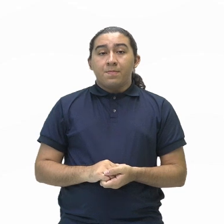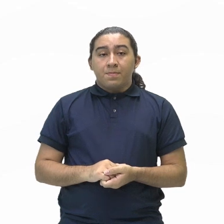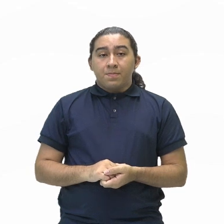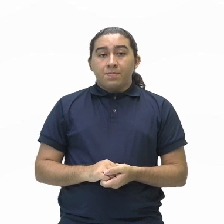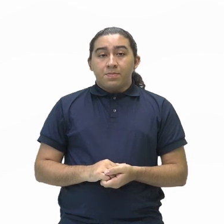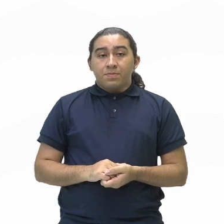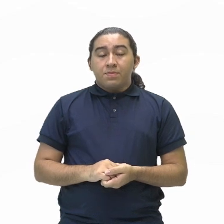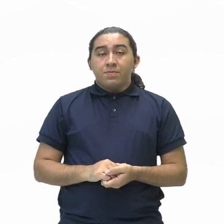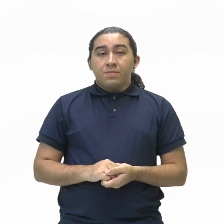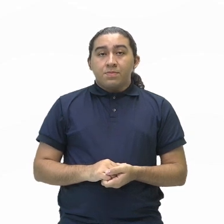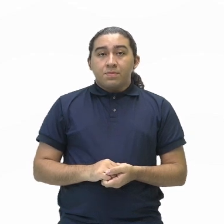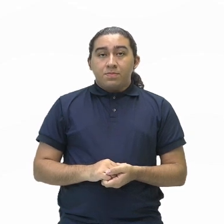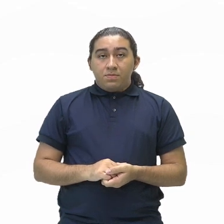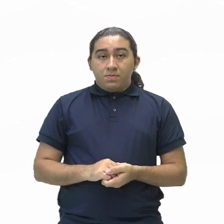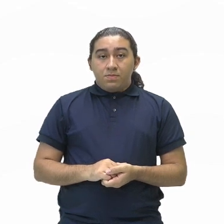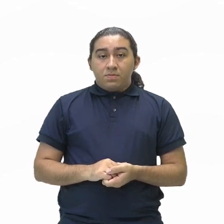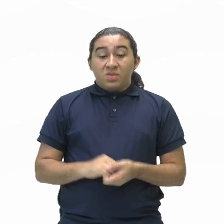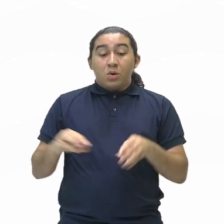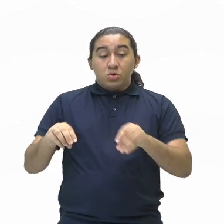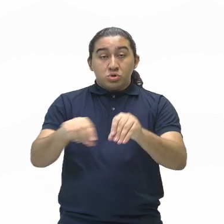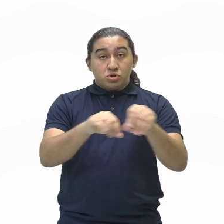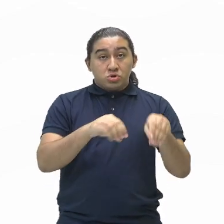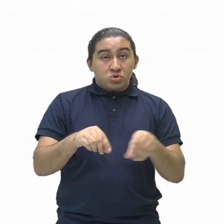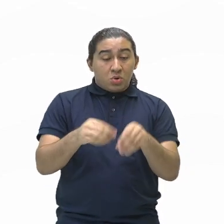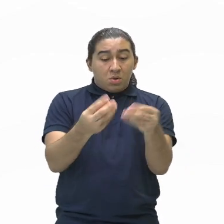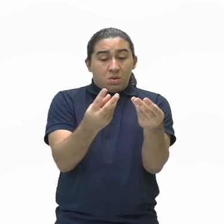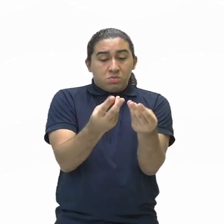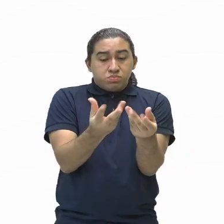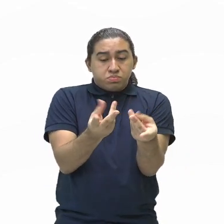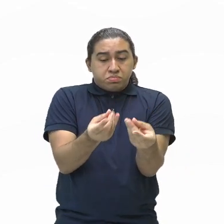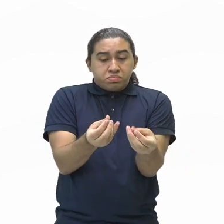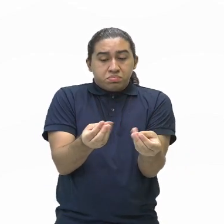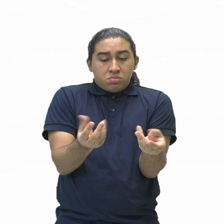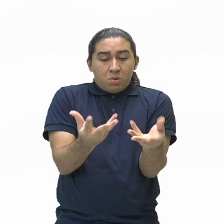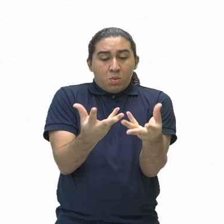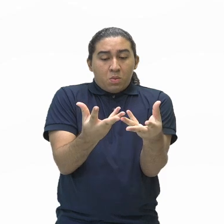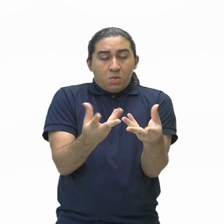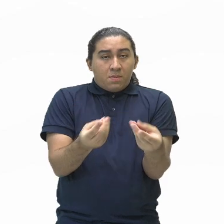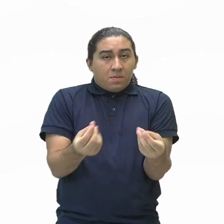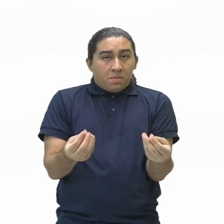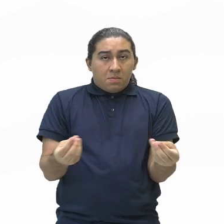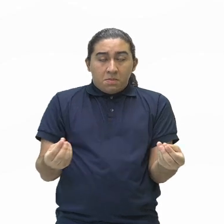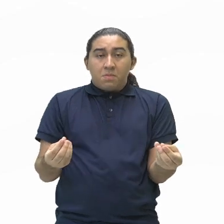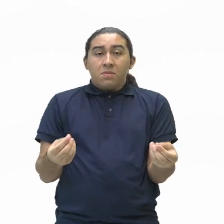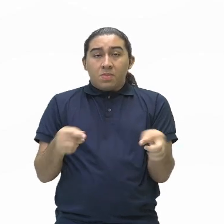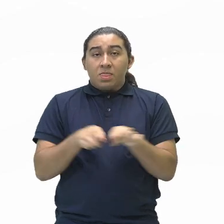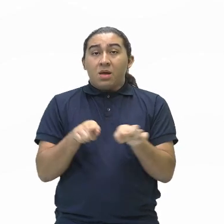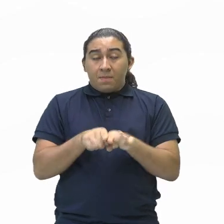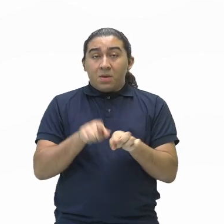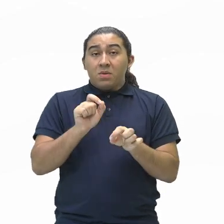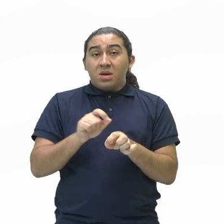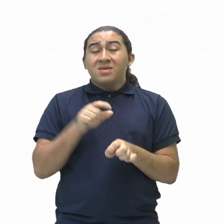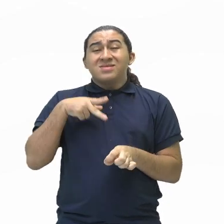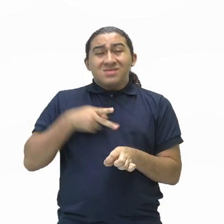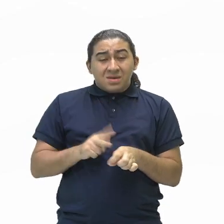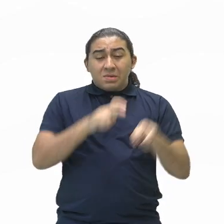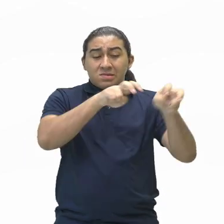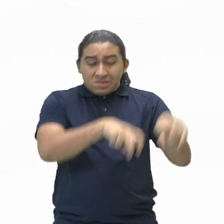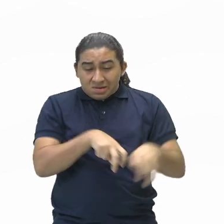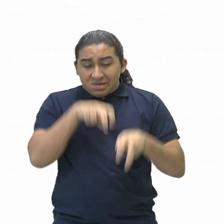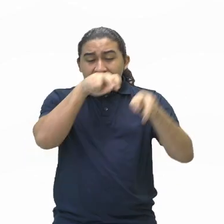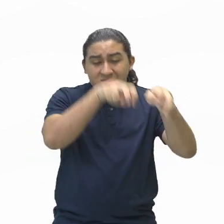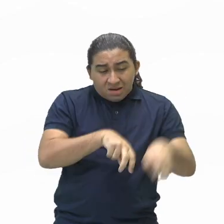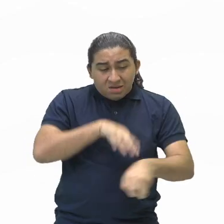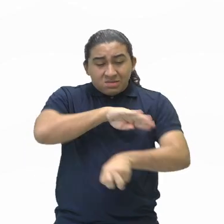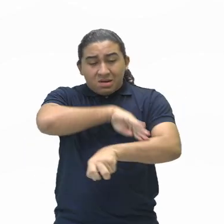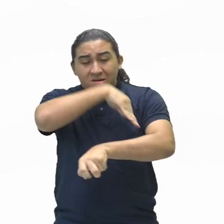Houve o esgotamento do solo. O cultivo intensivo da cana-de-açúcar levou ao desgaste